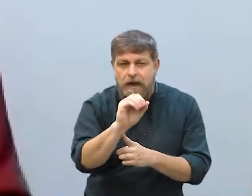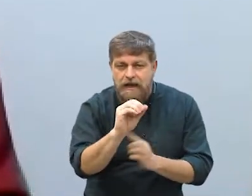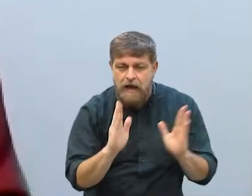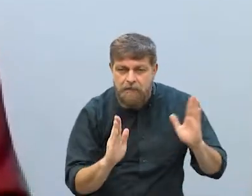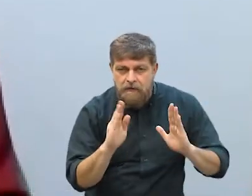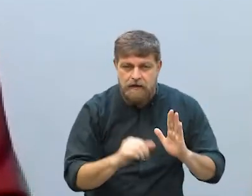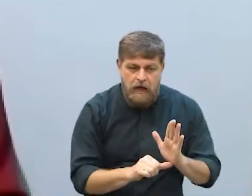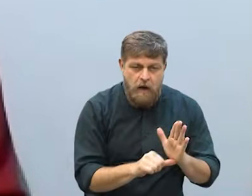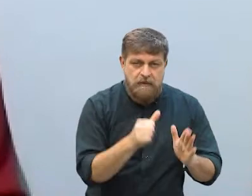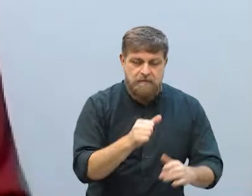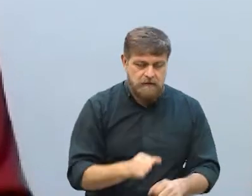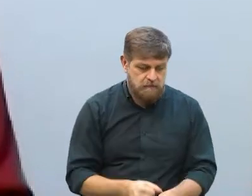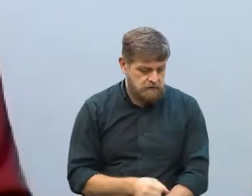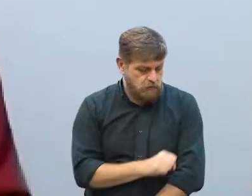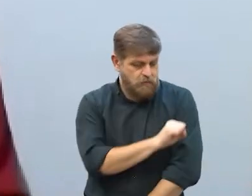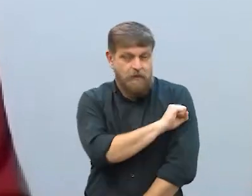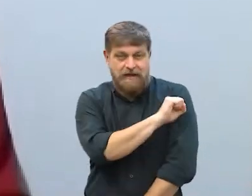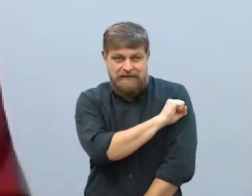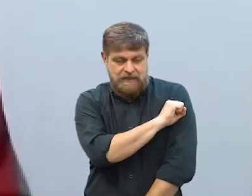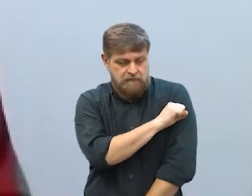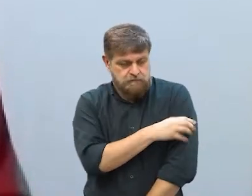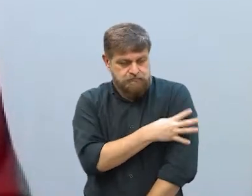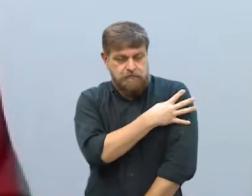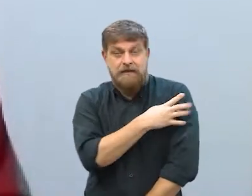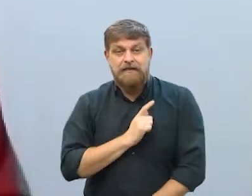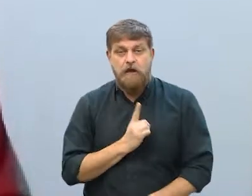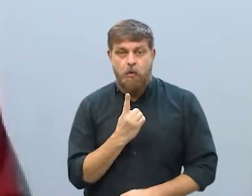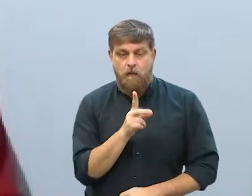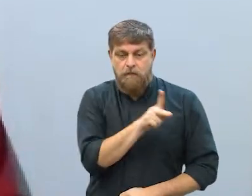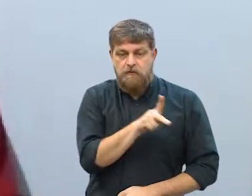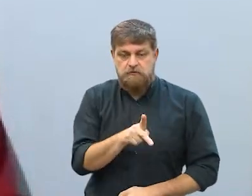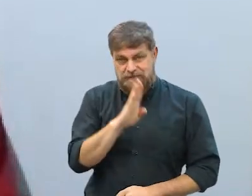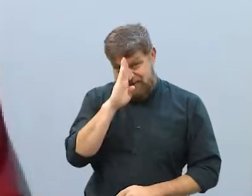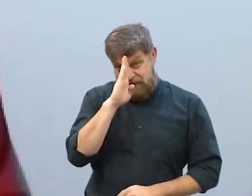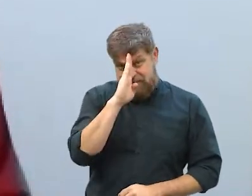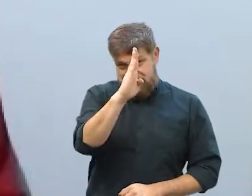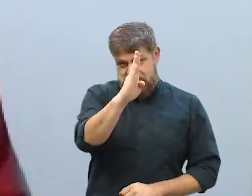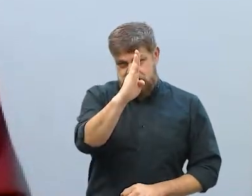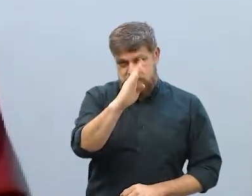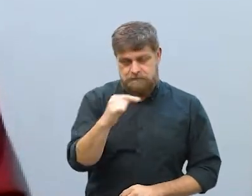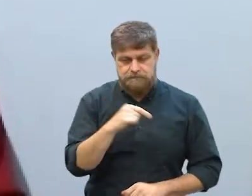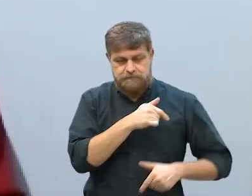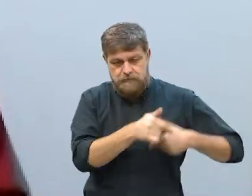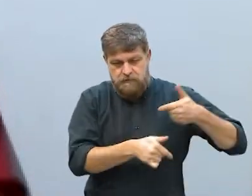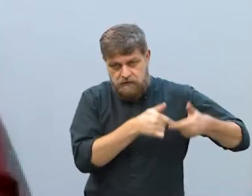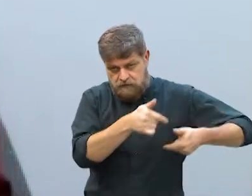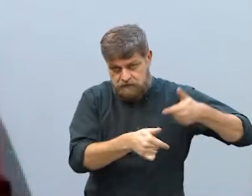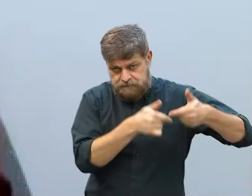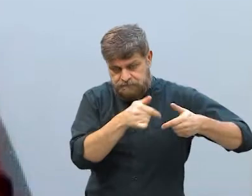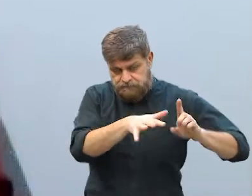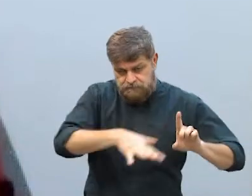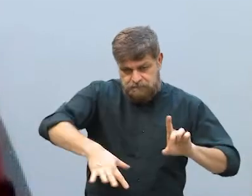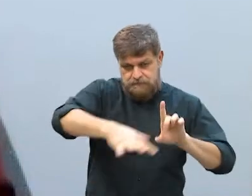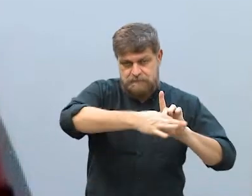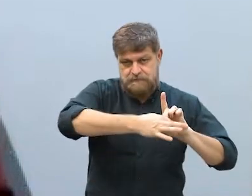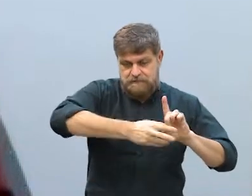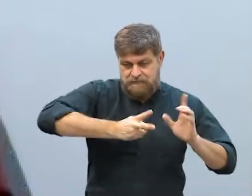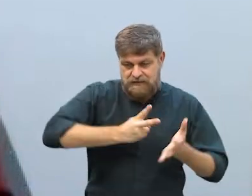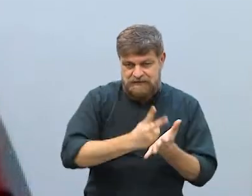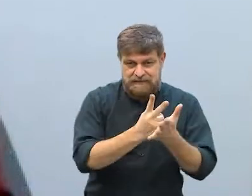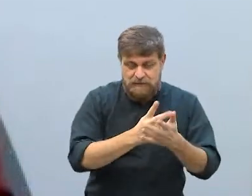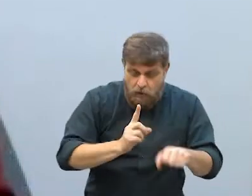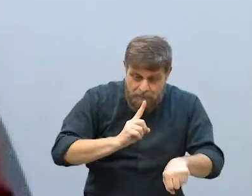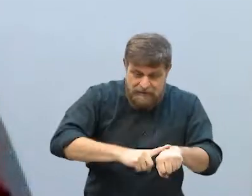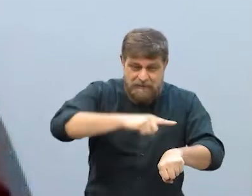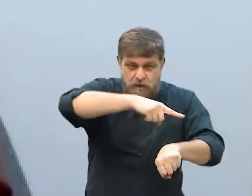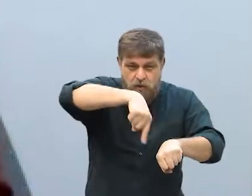ao oitavo ano, eles têm um professor principal, que trabalha com eles, que é sempre no primeiro horário,